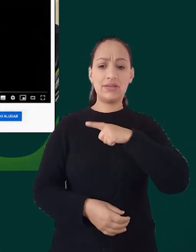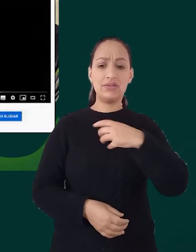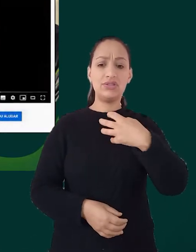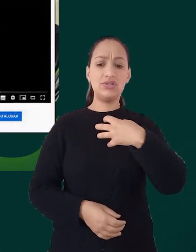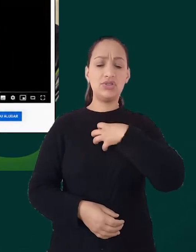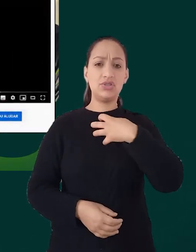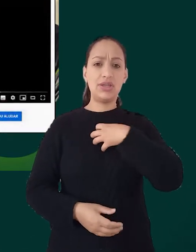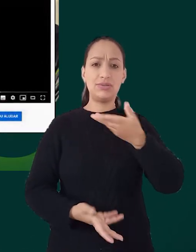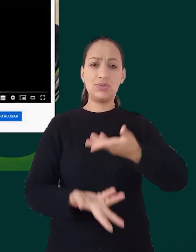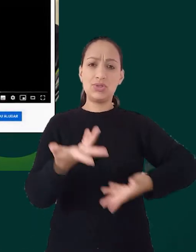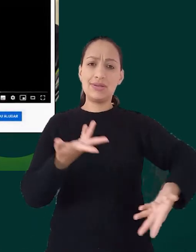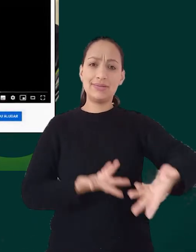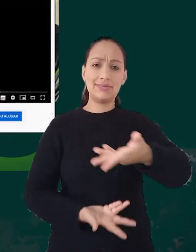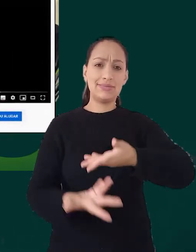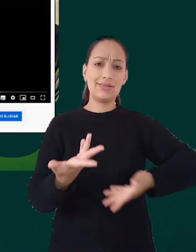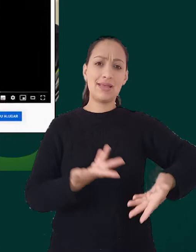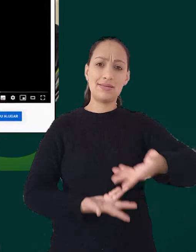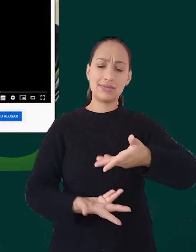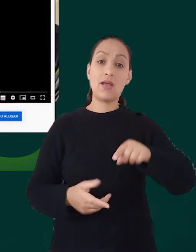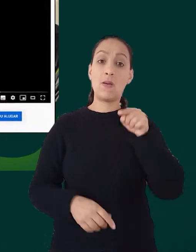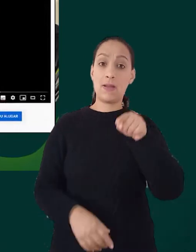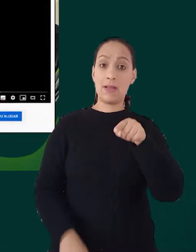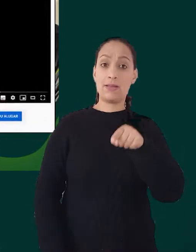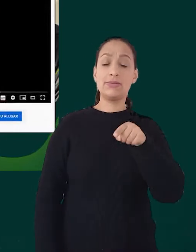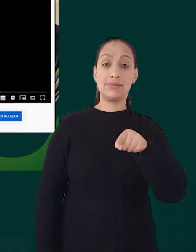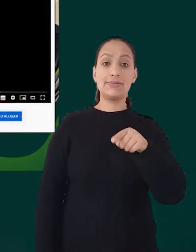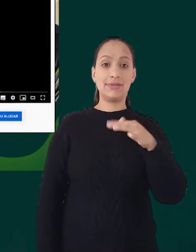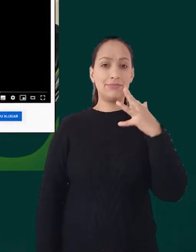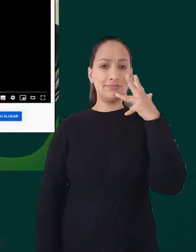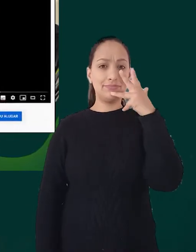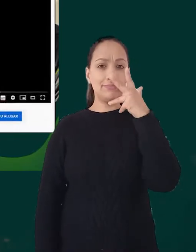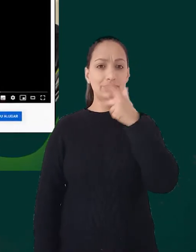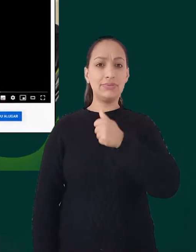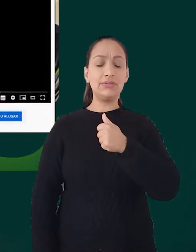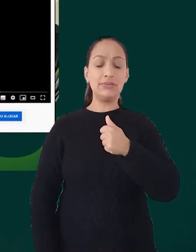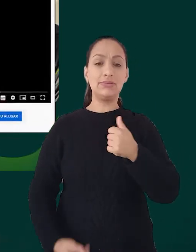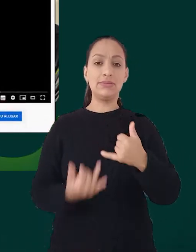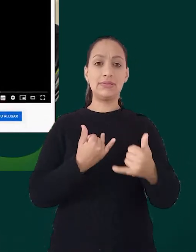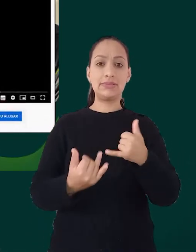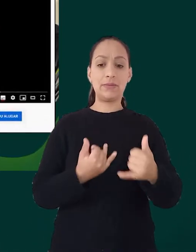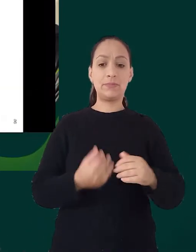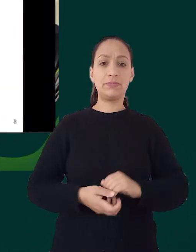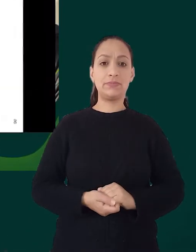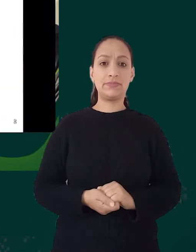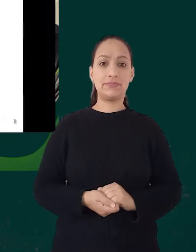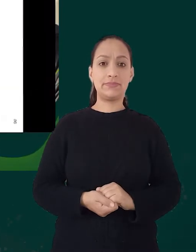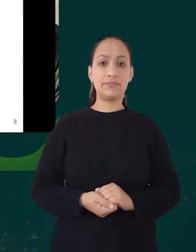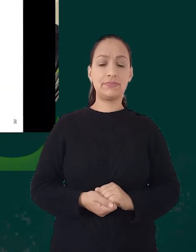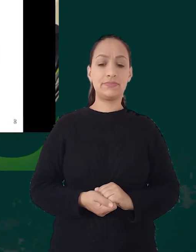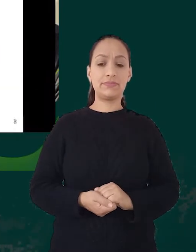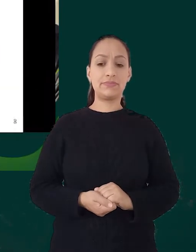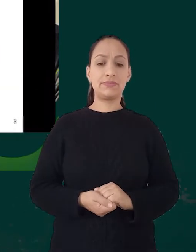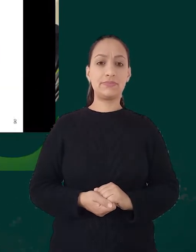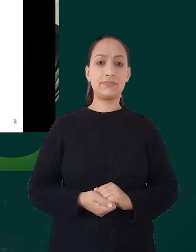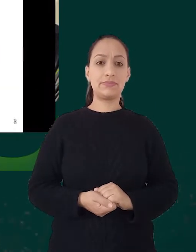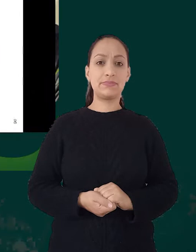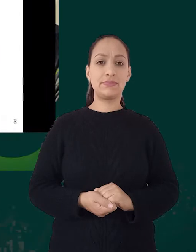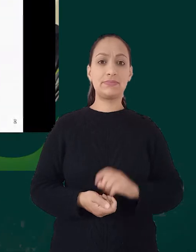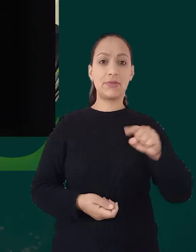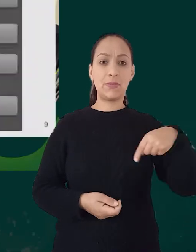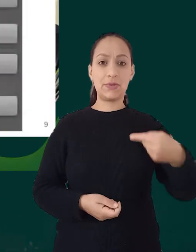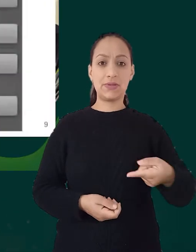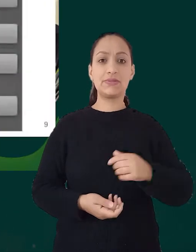formas de interação, tá? Então, esse é um belo de um exemplo. Deixa eu passar para o próximo aqui.